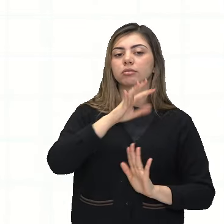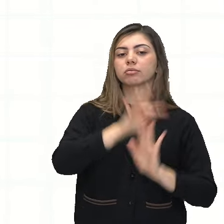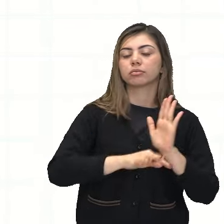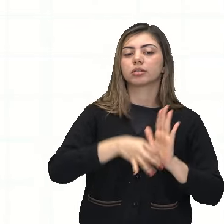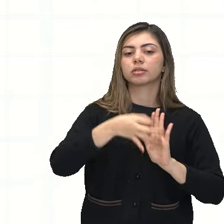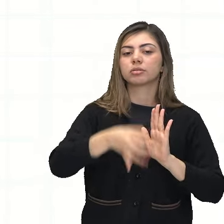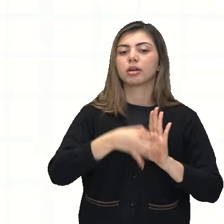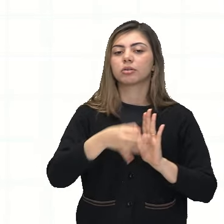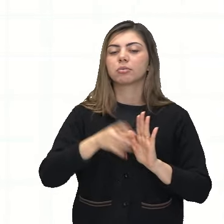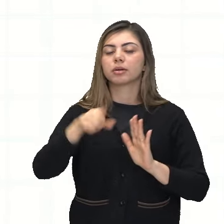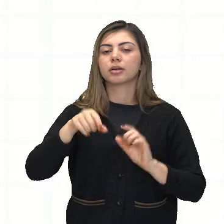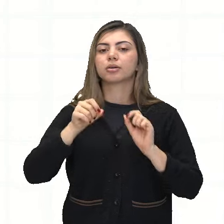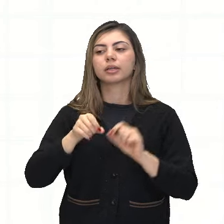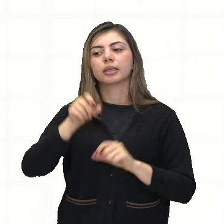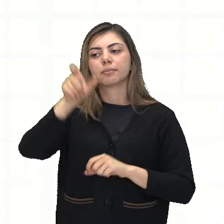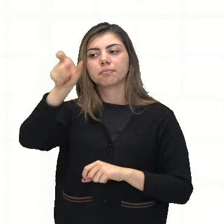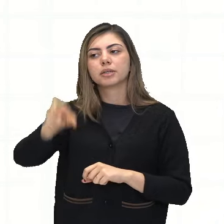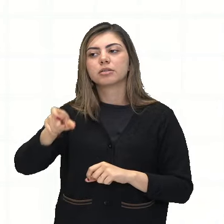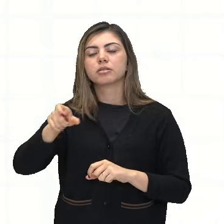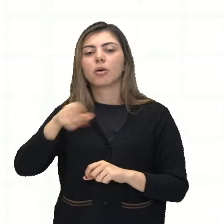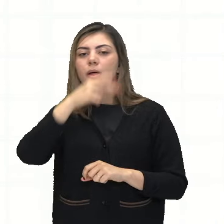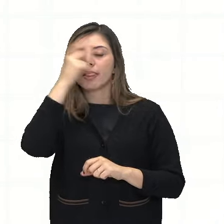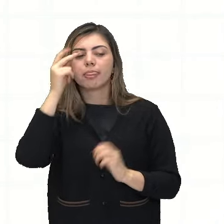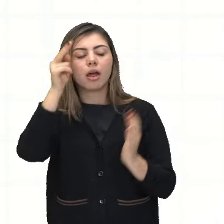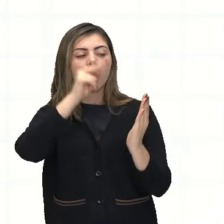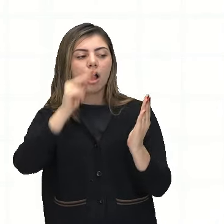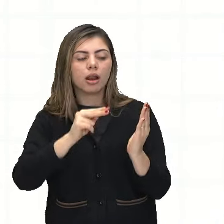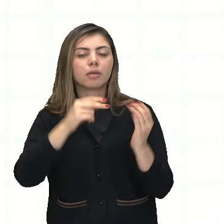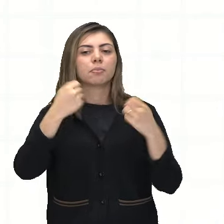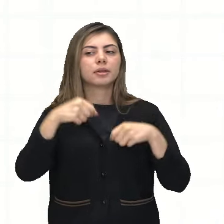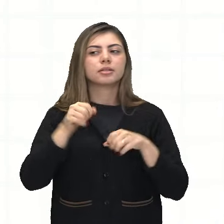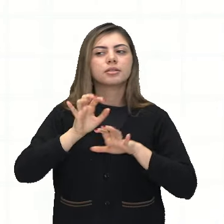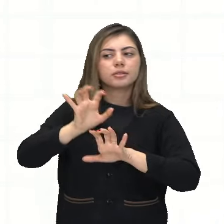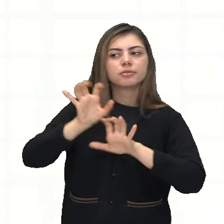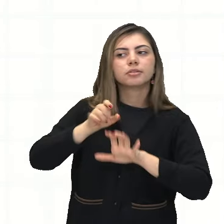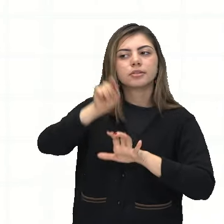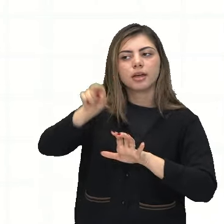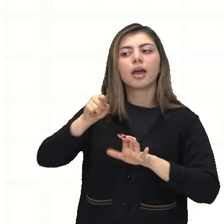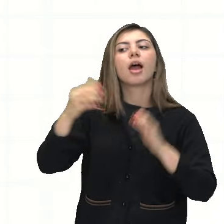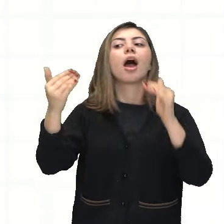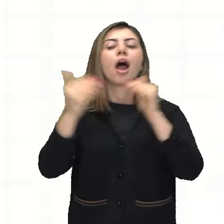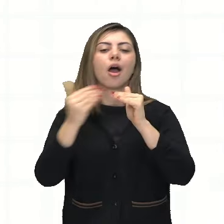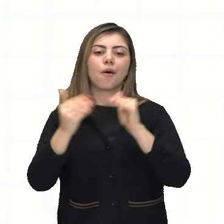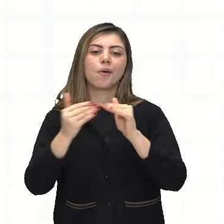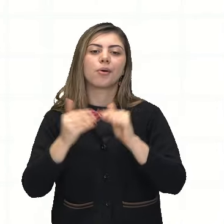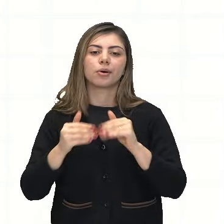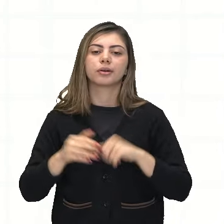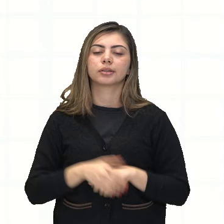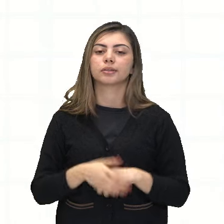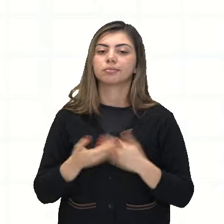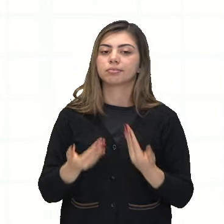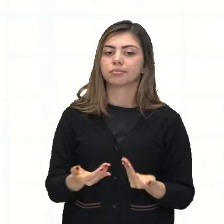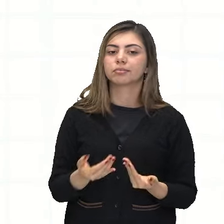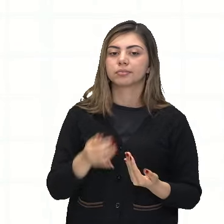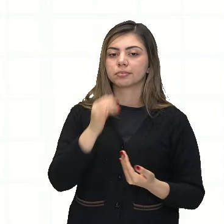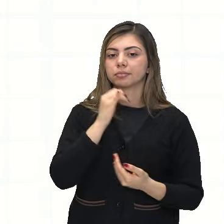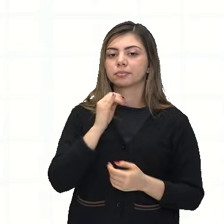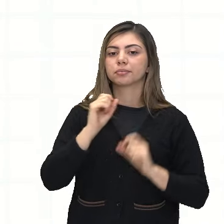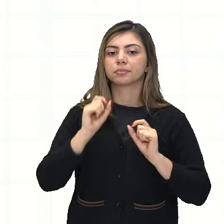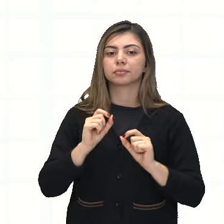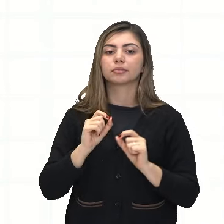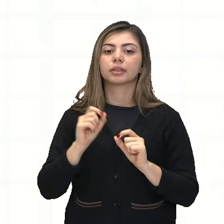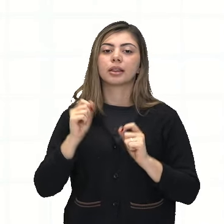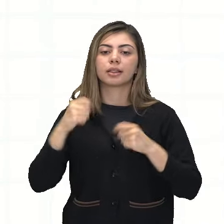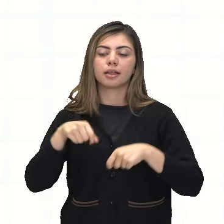convencer o meu leitor e fazer com que ele Concorde comigo sobre aquele argumento a argumentação convincente do autor levou muitos leitores a